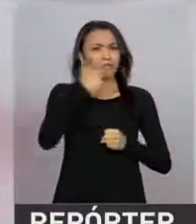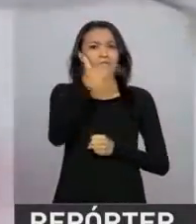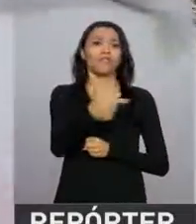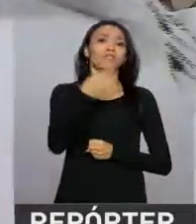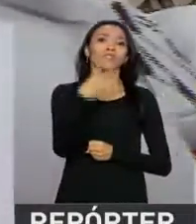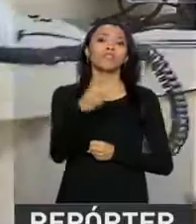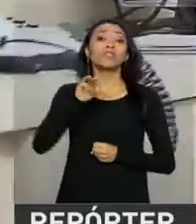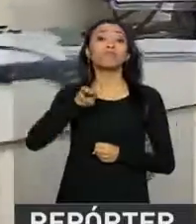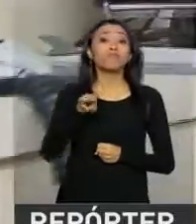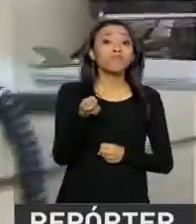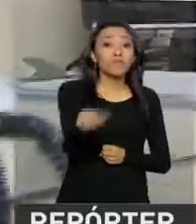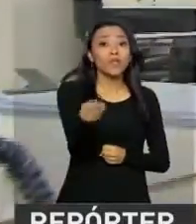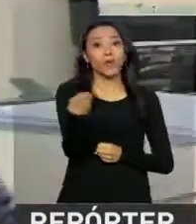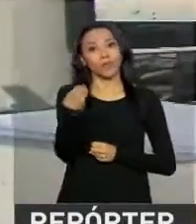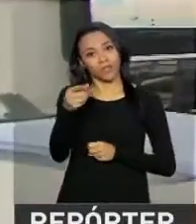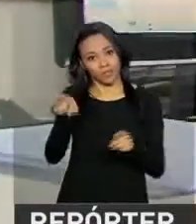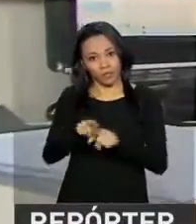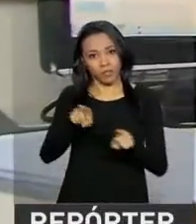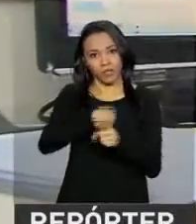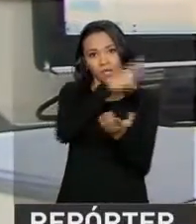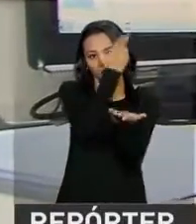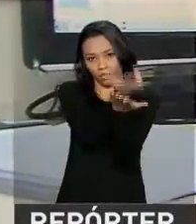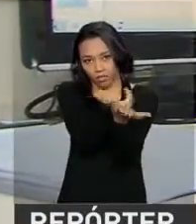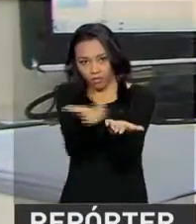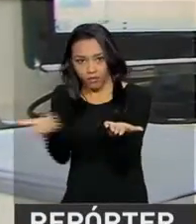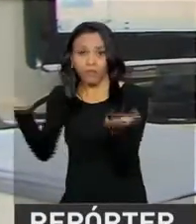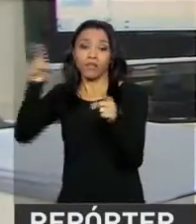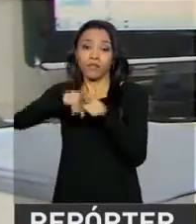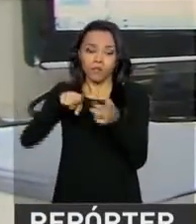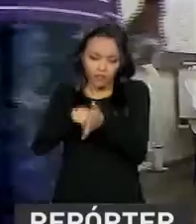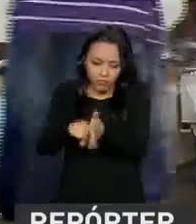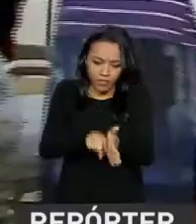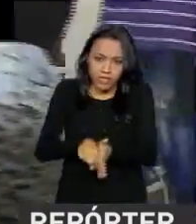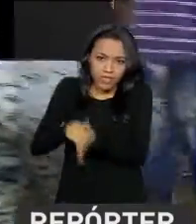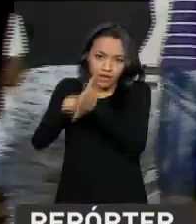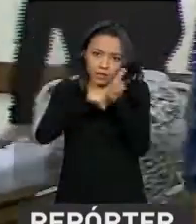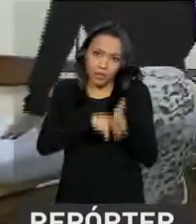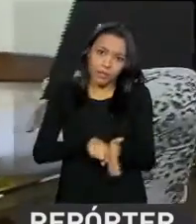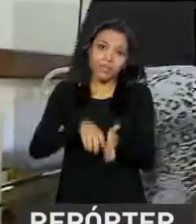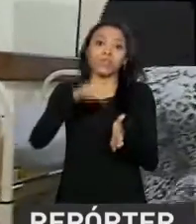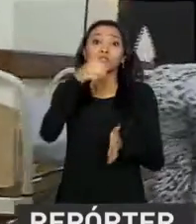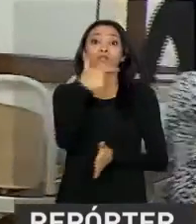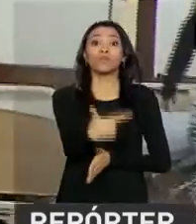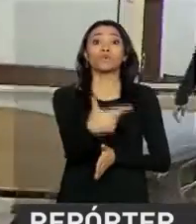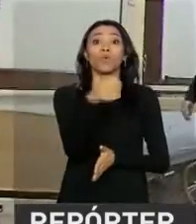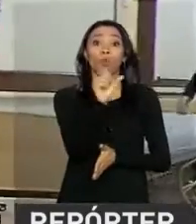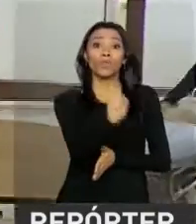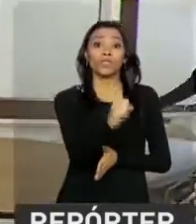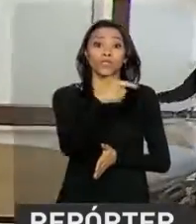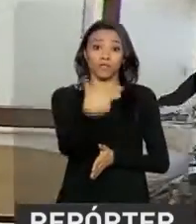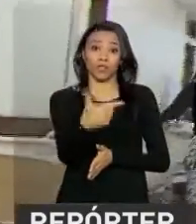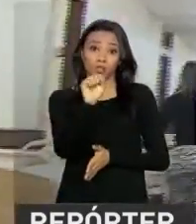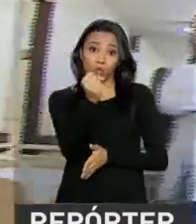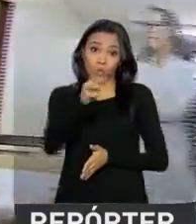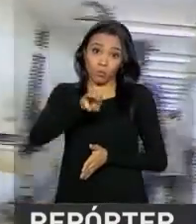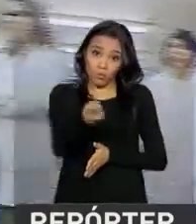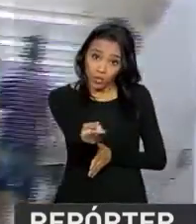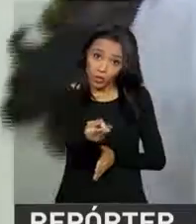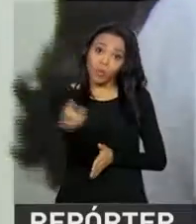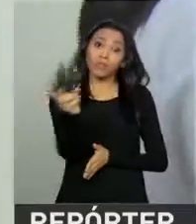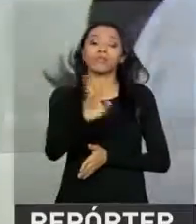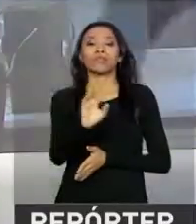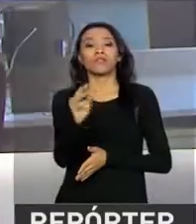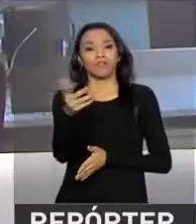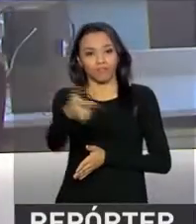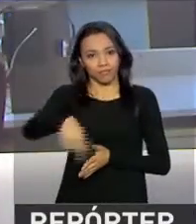atendimentos ambulatoriais e internações. Um investimento de mais de 828 milhões de reais do Ministério da Saúde para o custeio